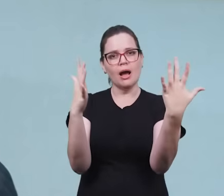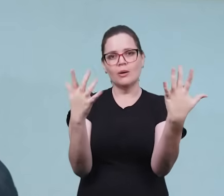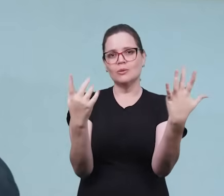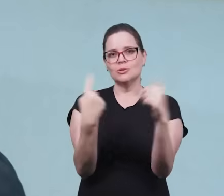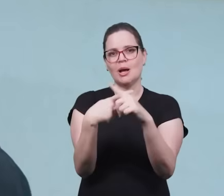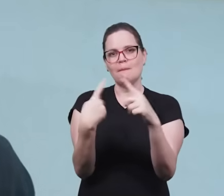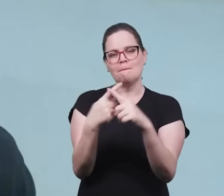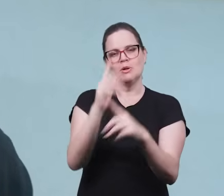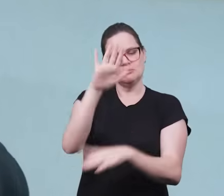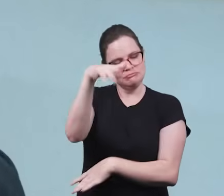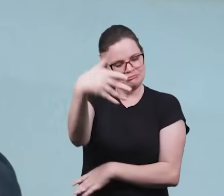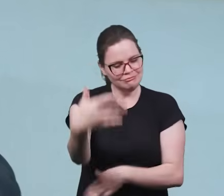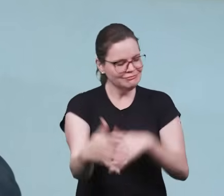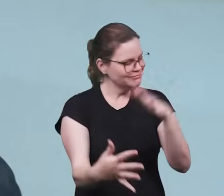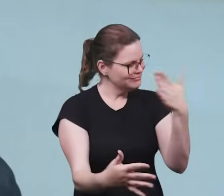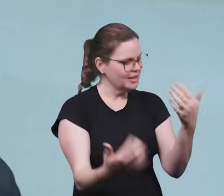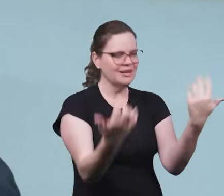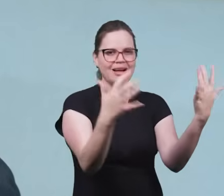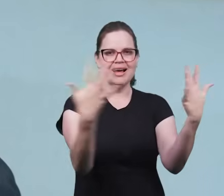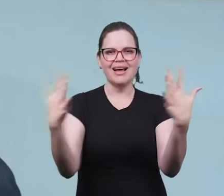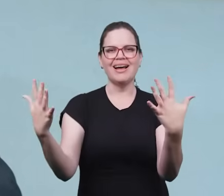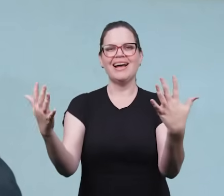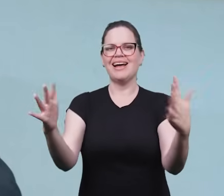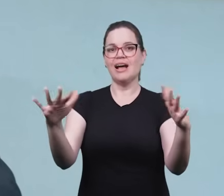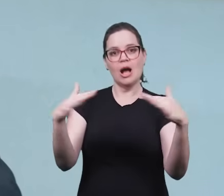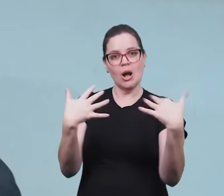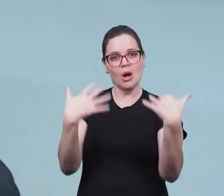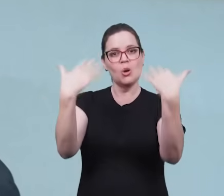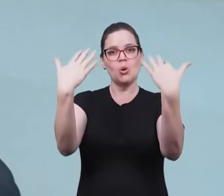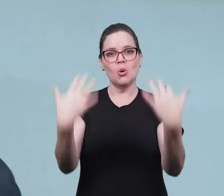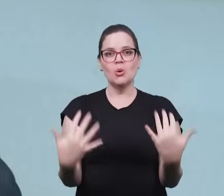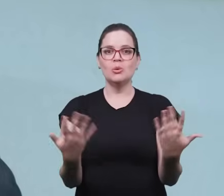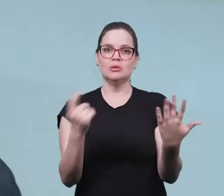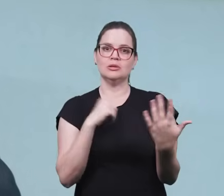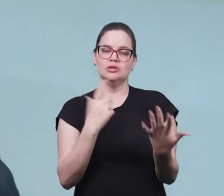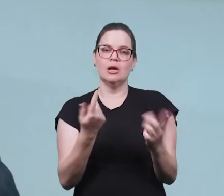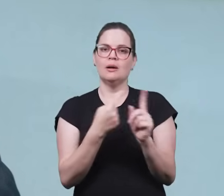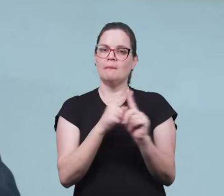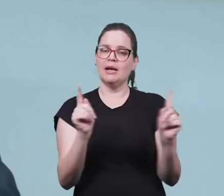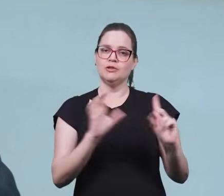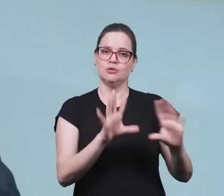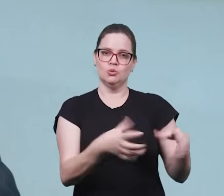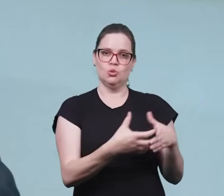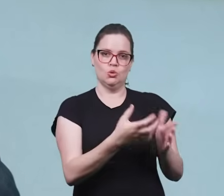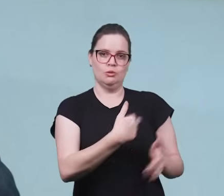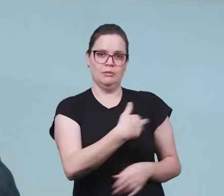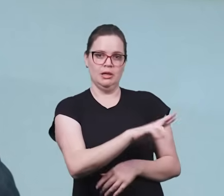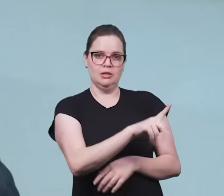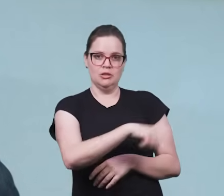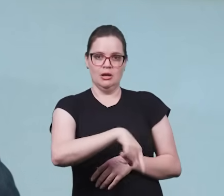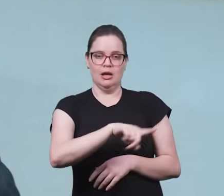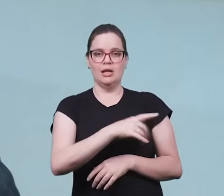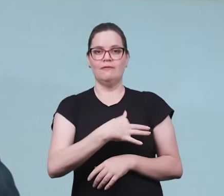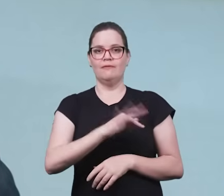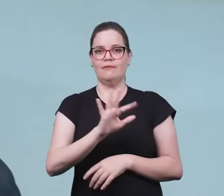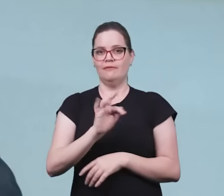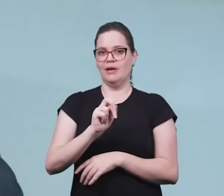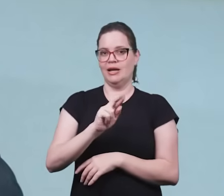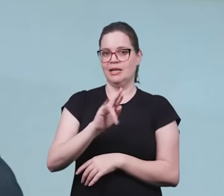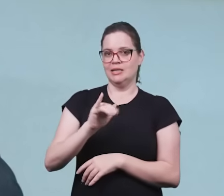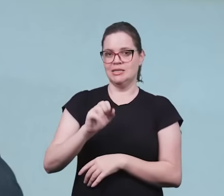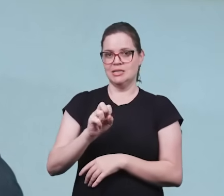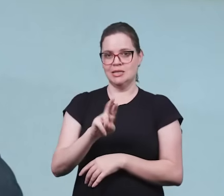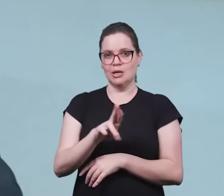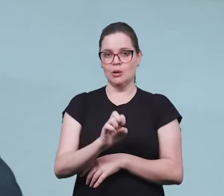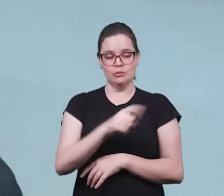é? Atraindo a atenção de todos. Então havia aquela classe religiosa chamada de fariseus que